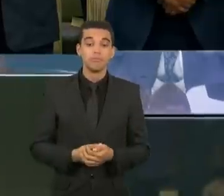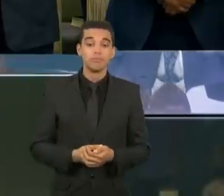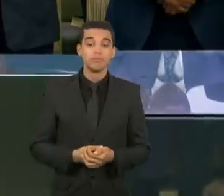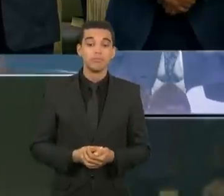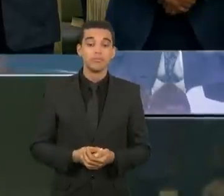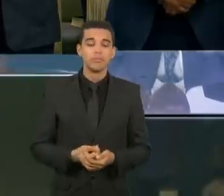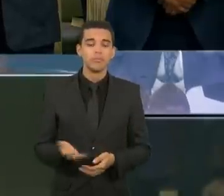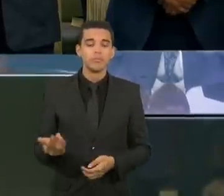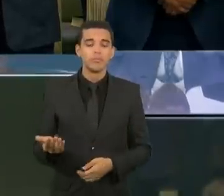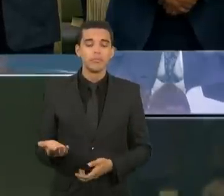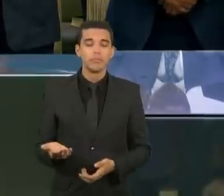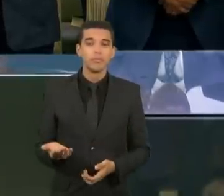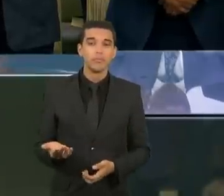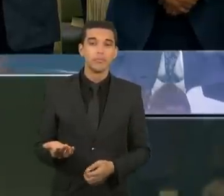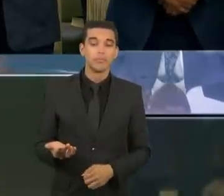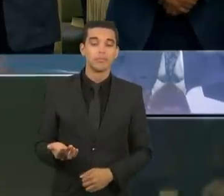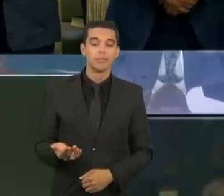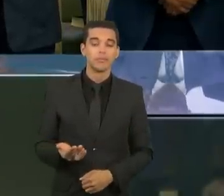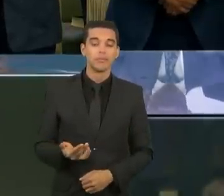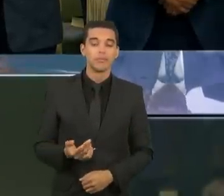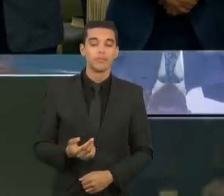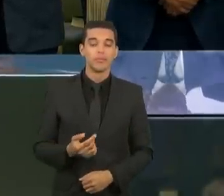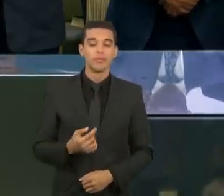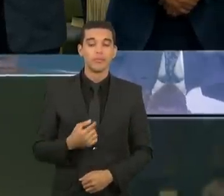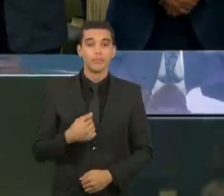Sei que teus olhos